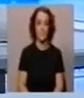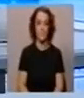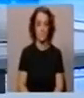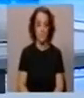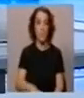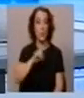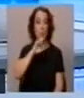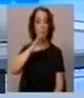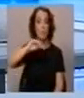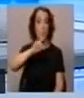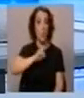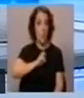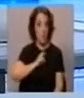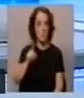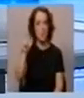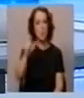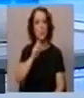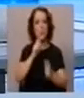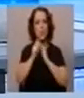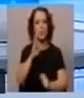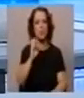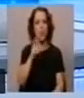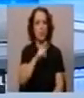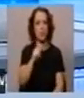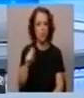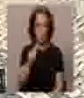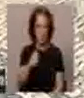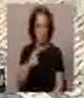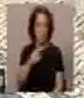Na guarda, o jornalista Jorge Esteves acompanha o protesto.